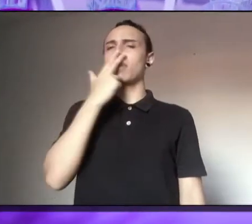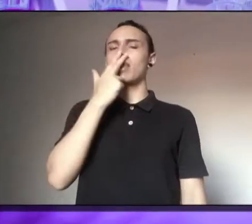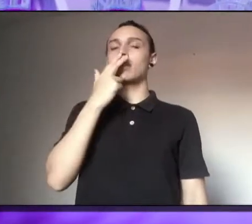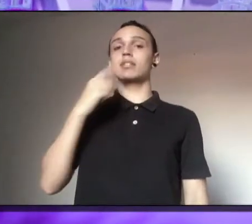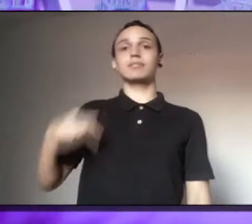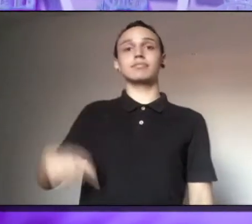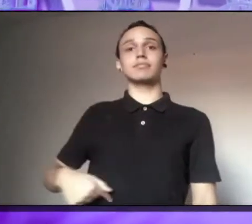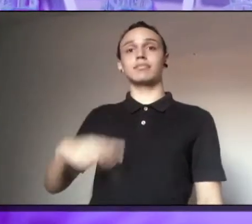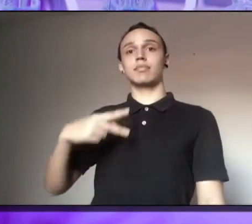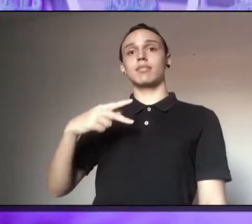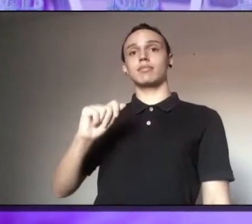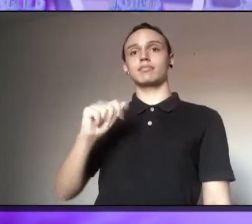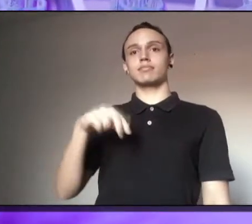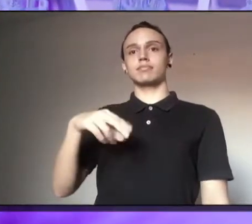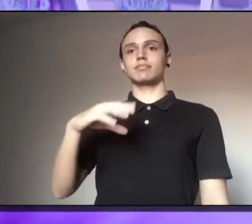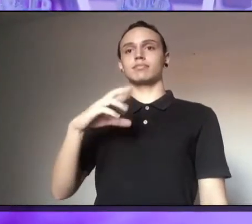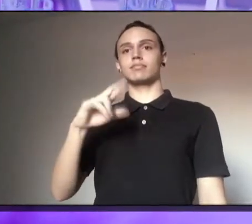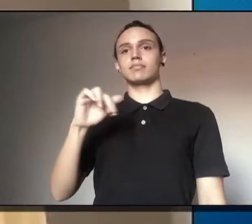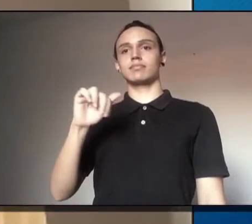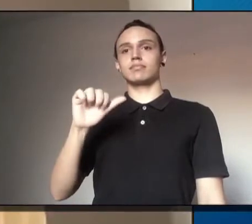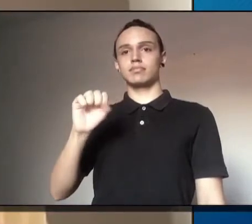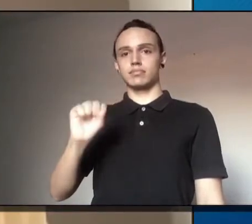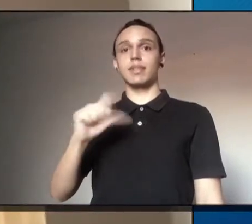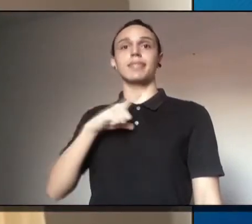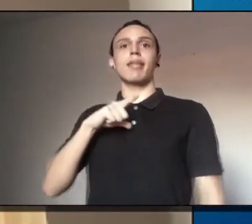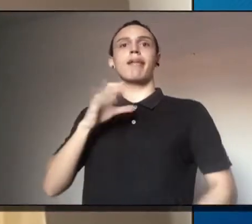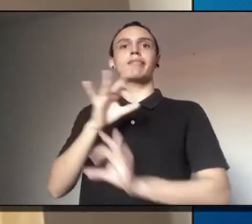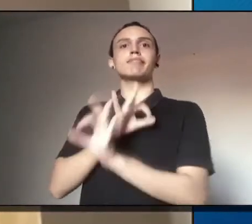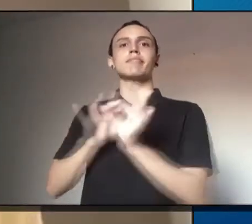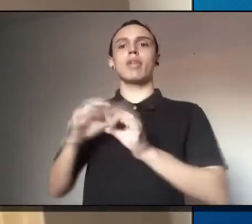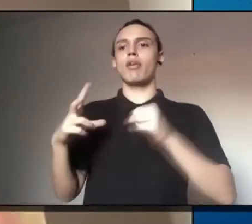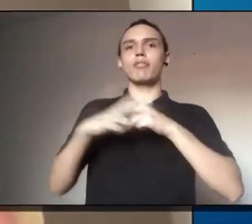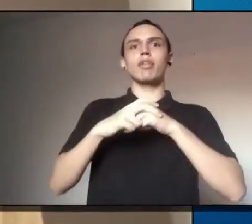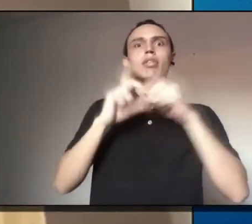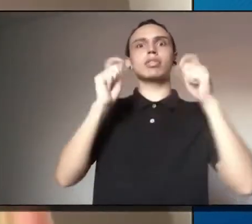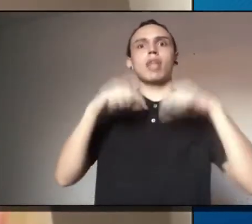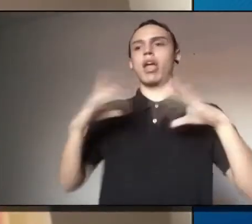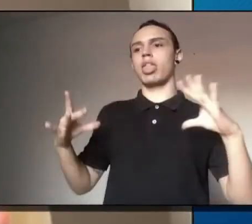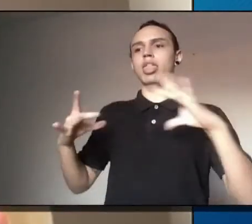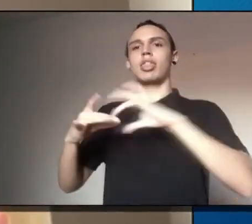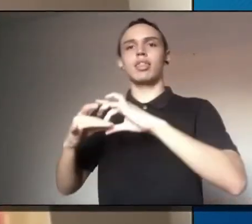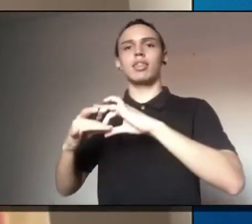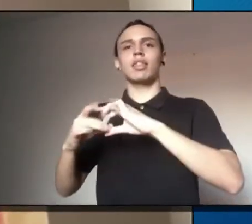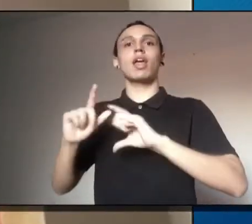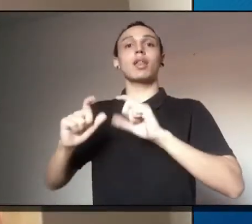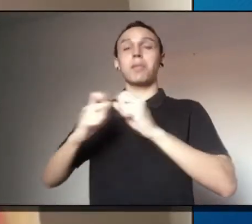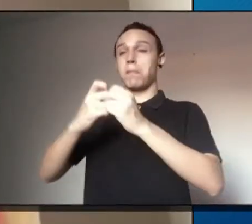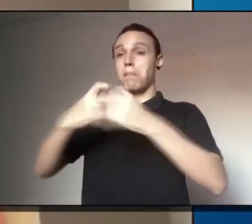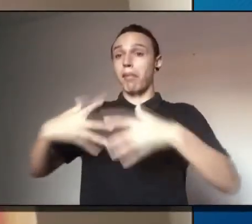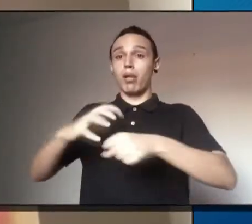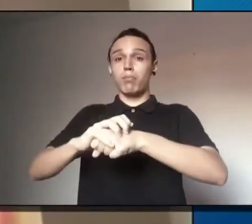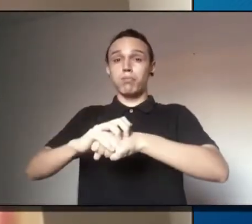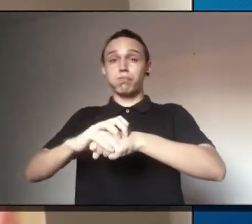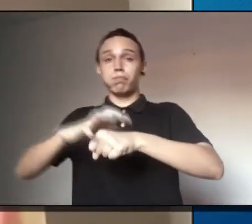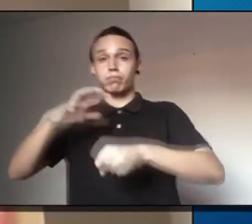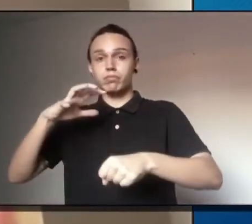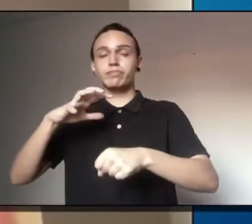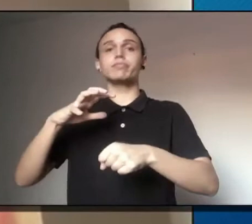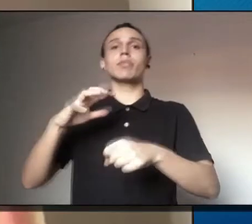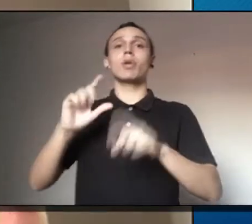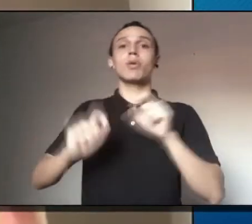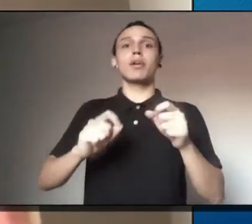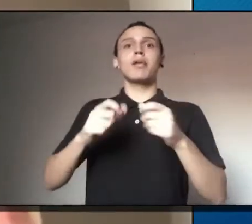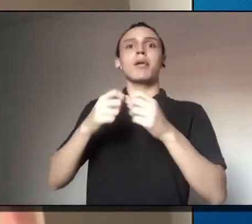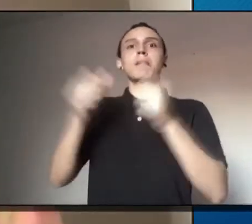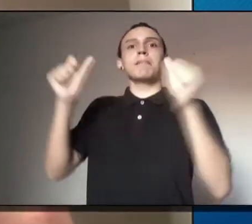pâncreas que o vírus consegue se ligar e produzir uma inflamação, piorando a taxa de quem já é